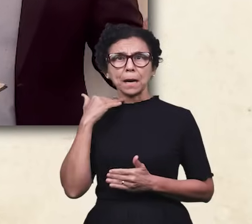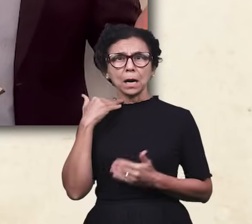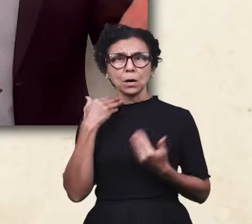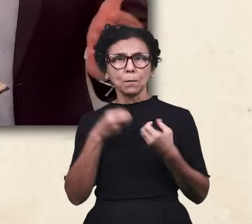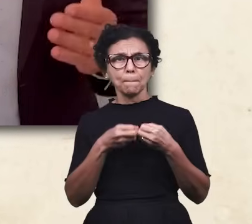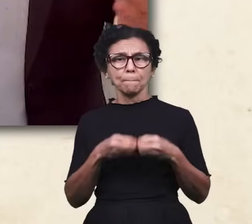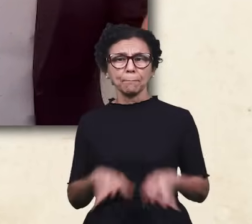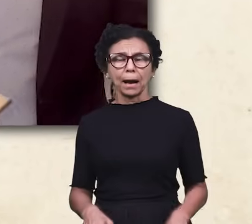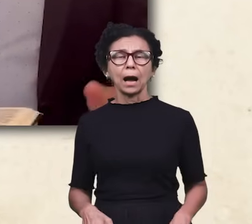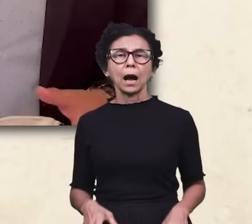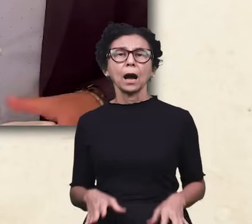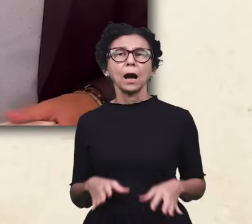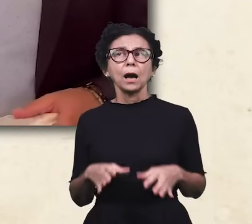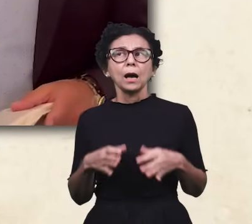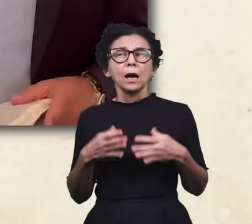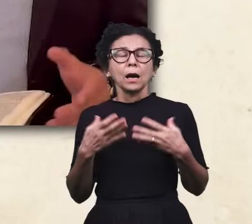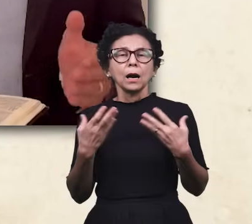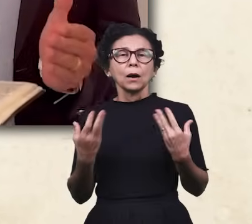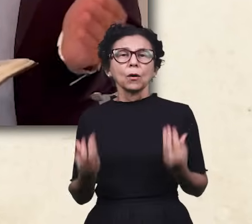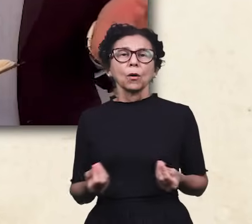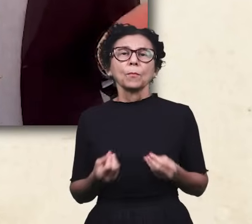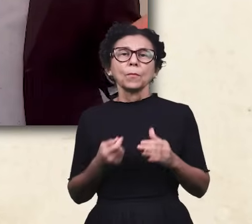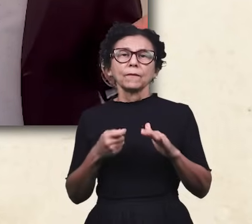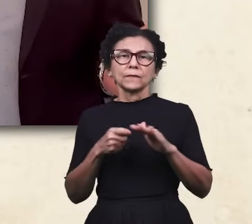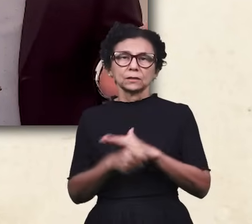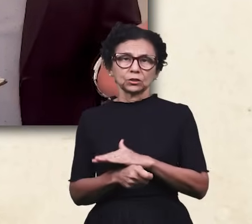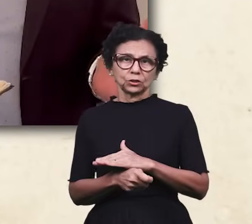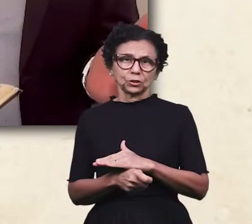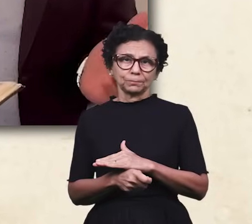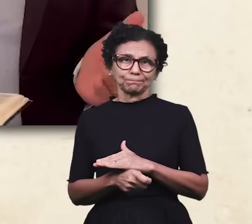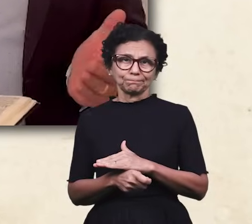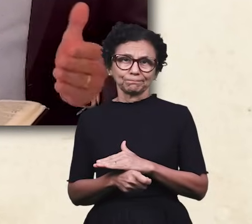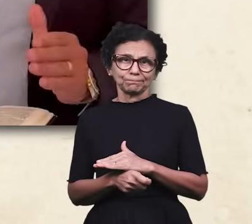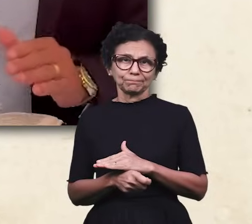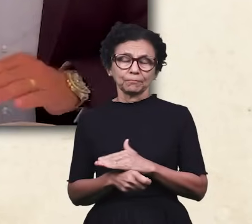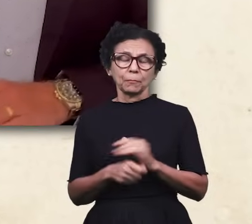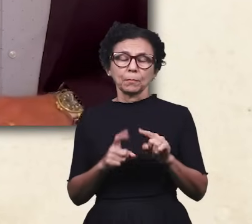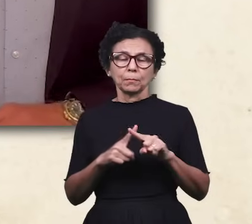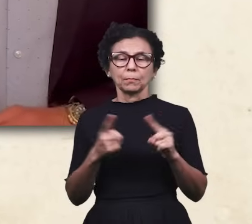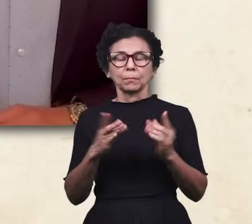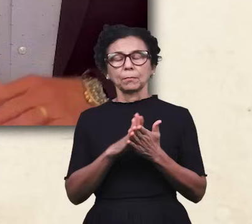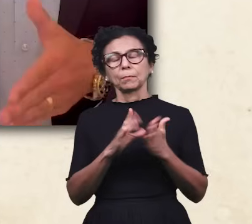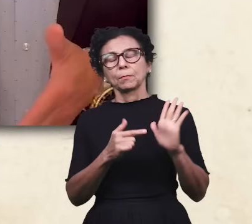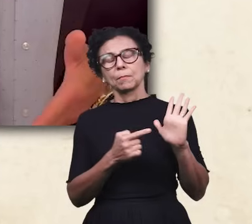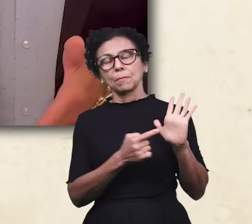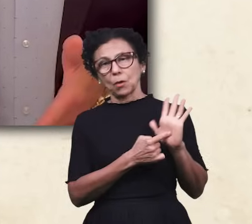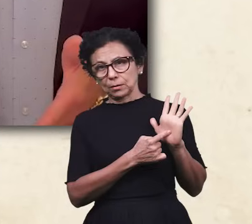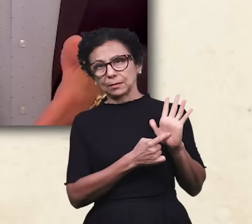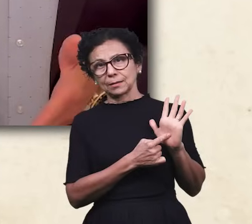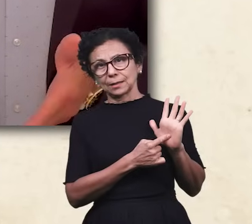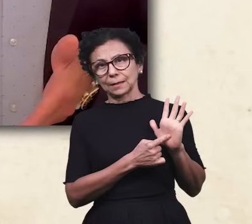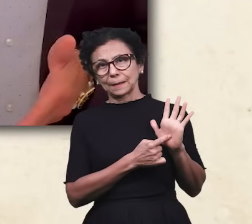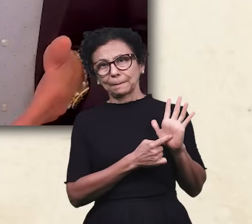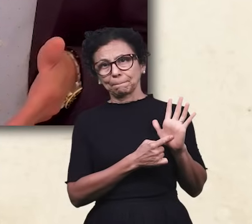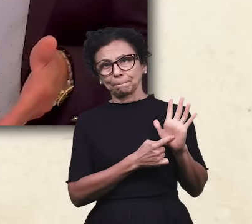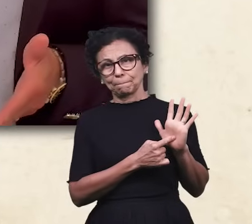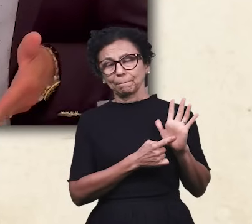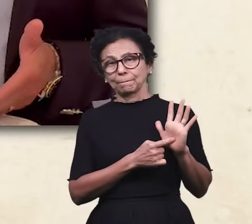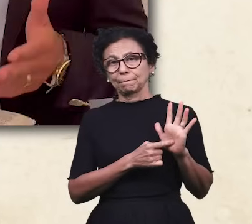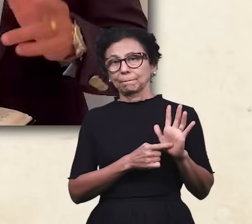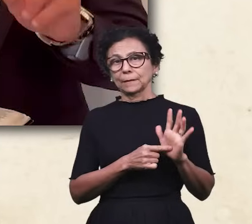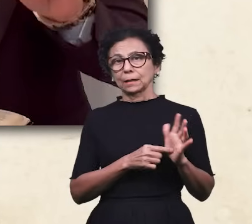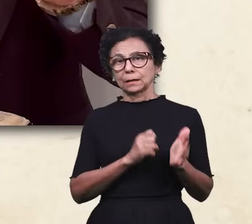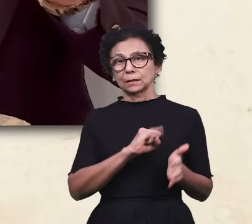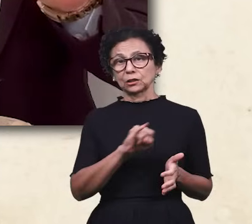grandes bancos em todos os lugares do mundo. Onde nós vamos colocar? Mas aqui a palavra de Deus nos